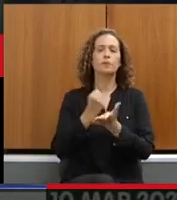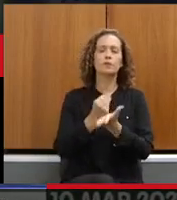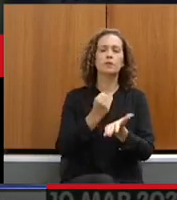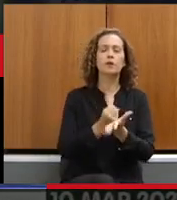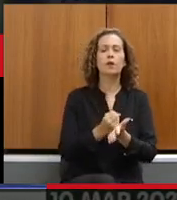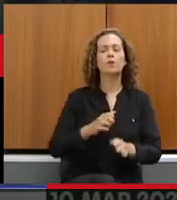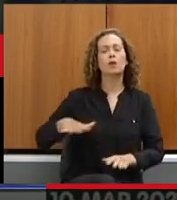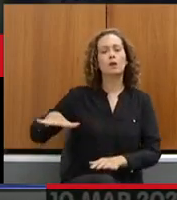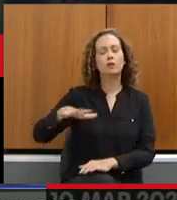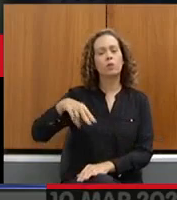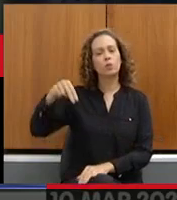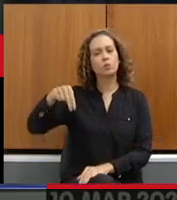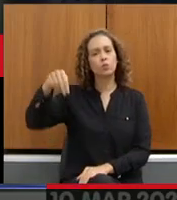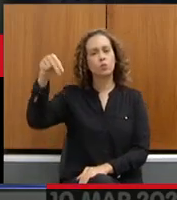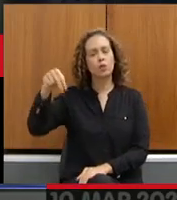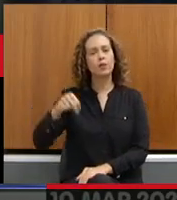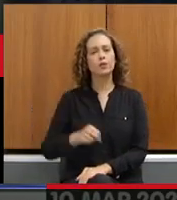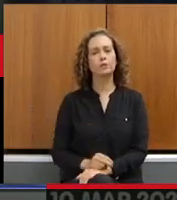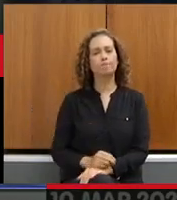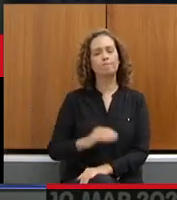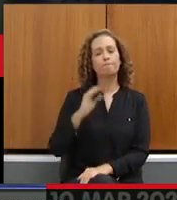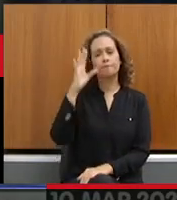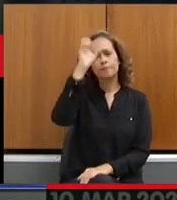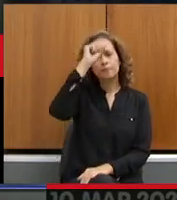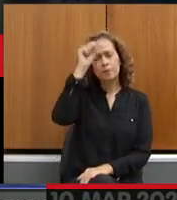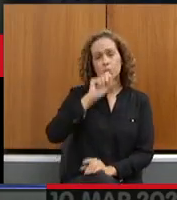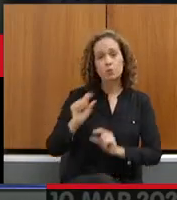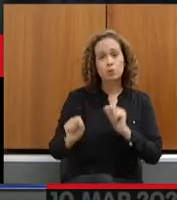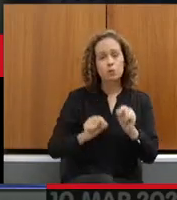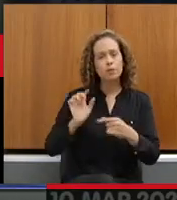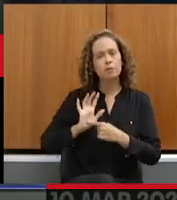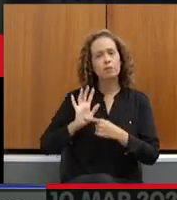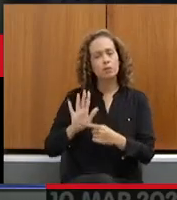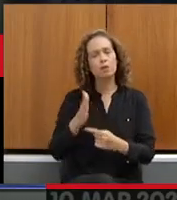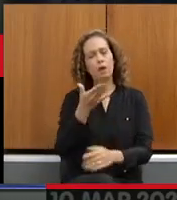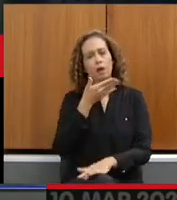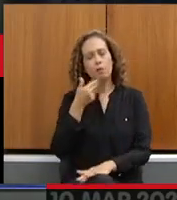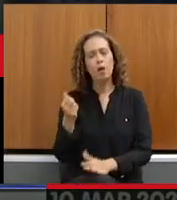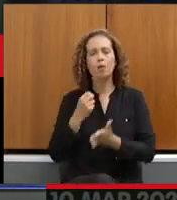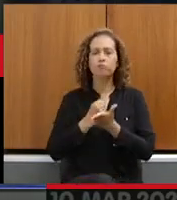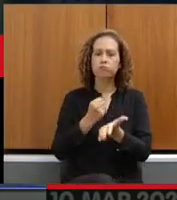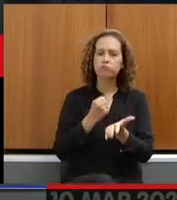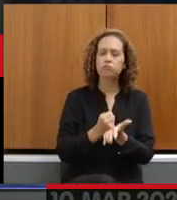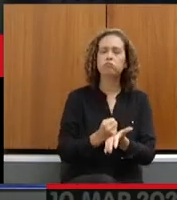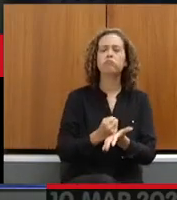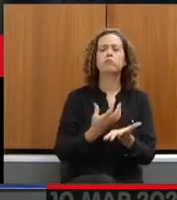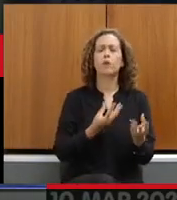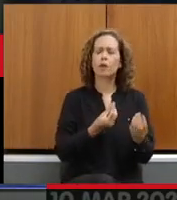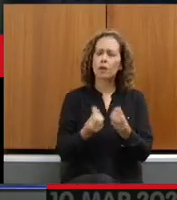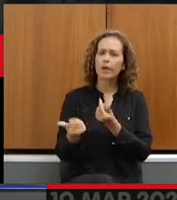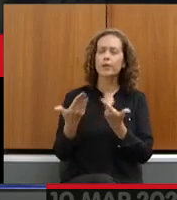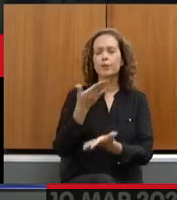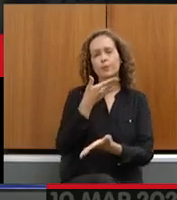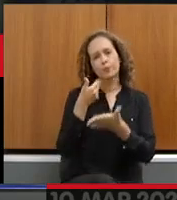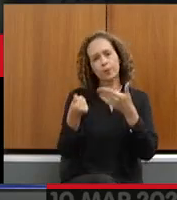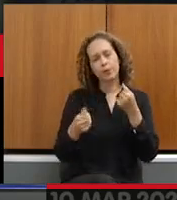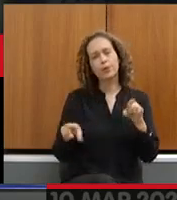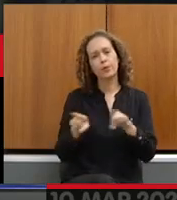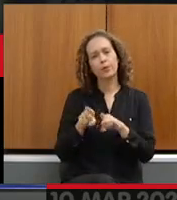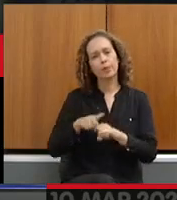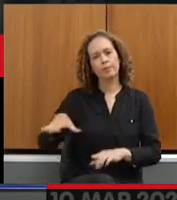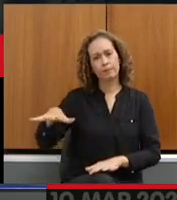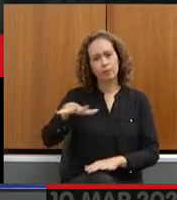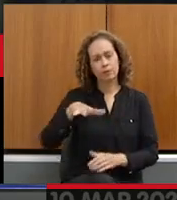região do Noroeste nós entendemos com isso e nós traremos a melhora da assistência e da qualidade assistencial de uma forma geral na